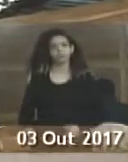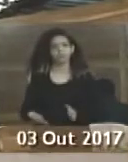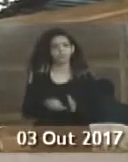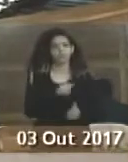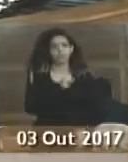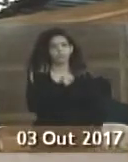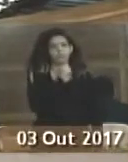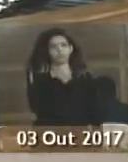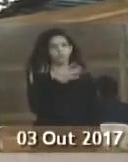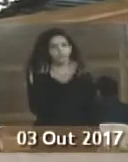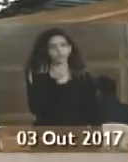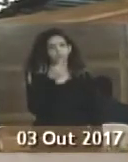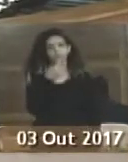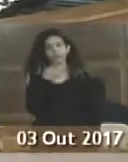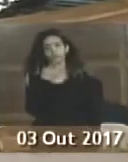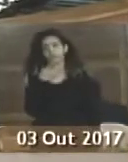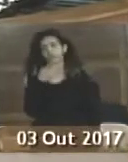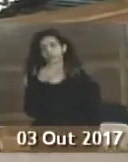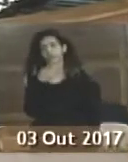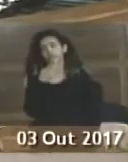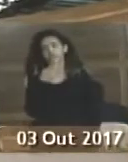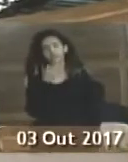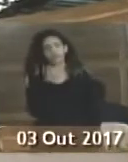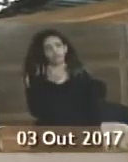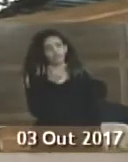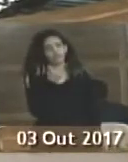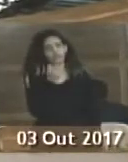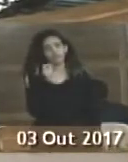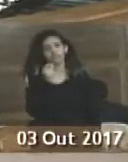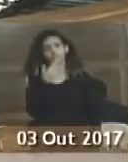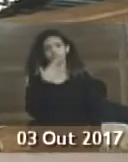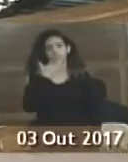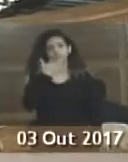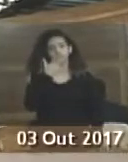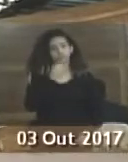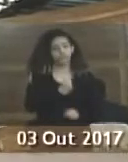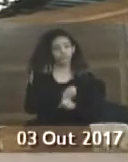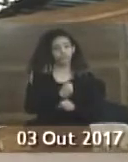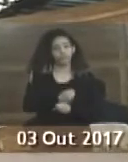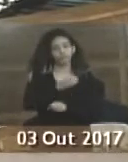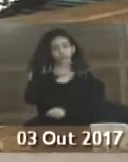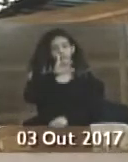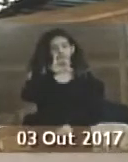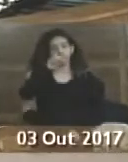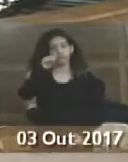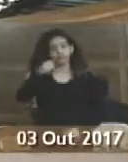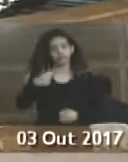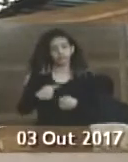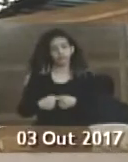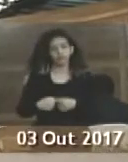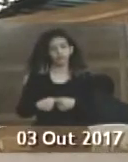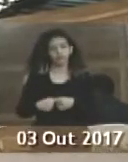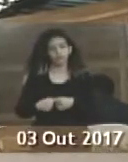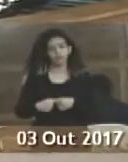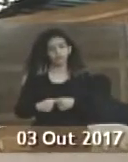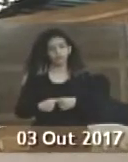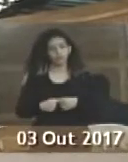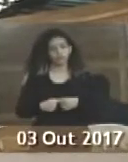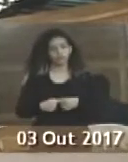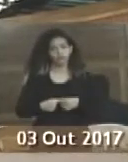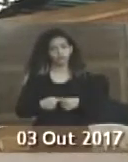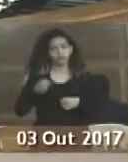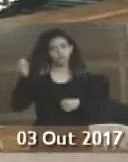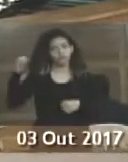Indicação número 4.284/17, indicando ao prefeito a reforma do caso objetivo em frente à Escola do Mar, na Avenida Antônio Bertoldo da Silva de Jordão, no bairro